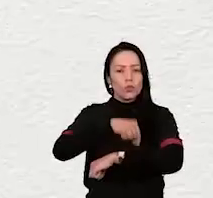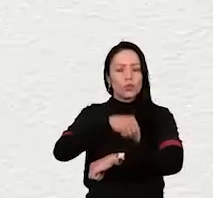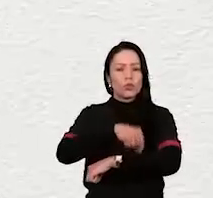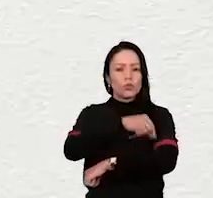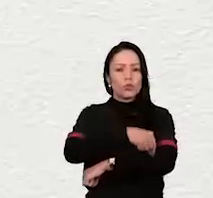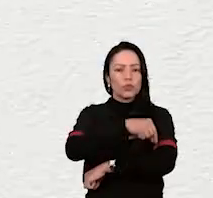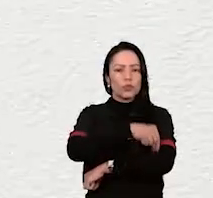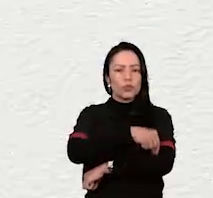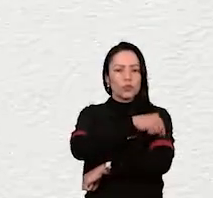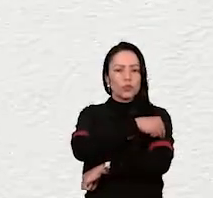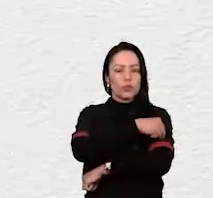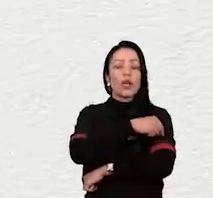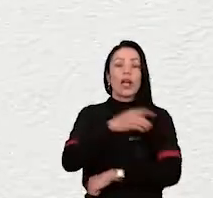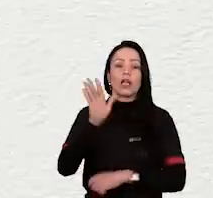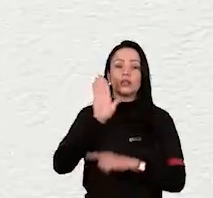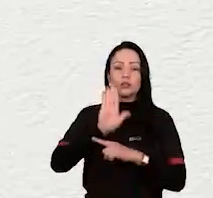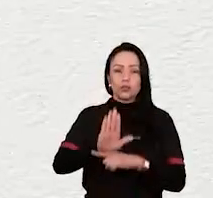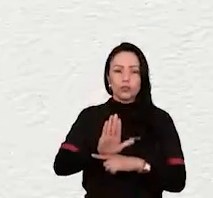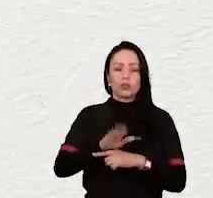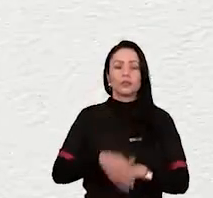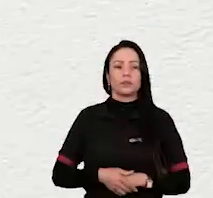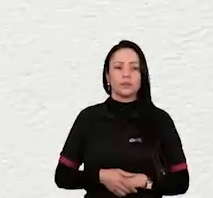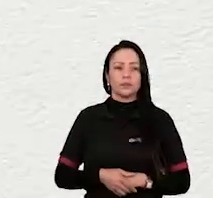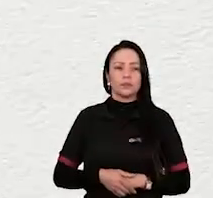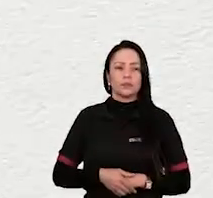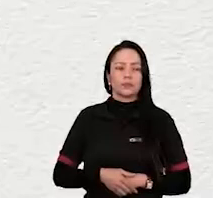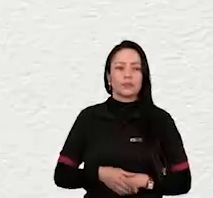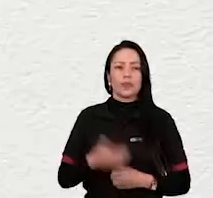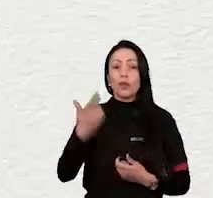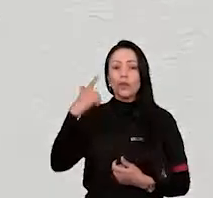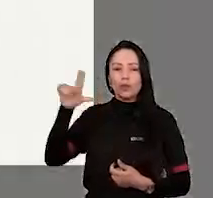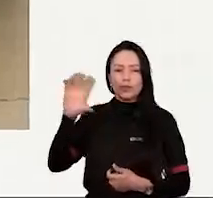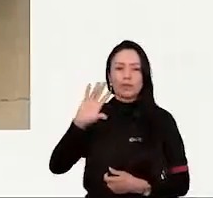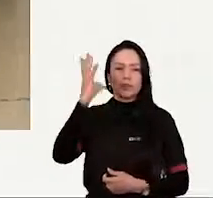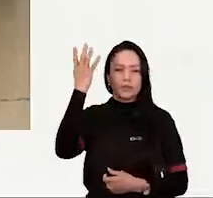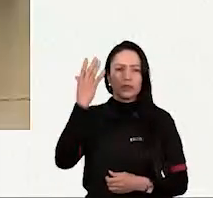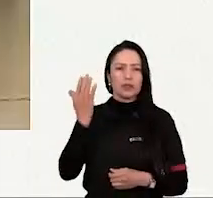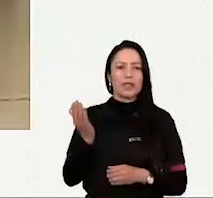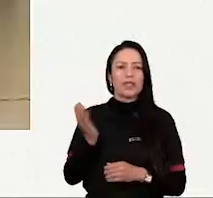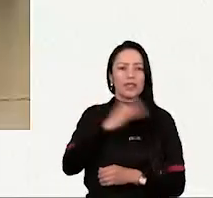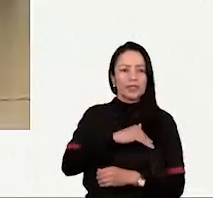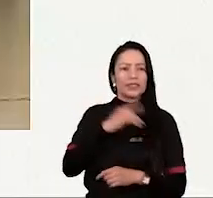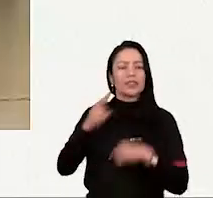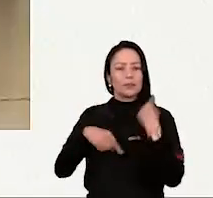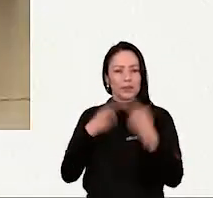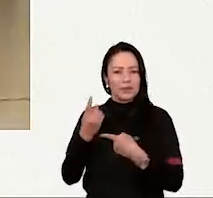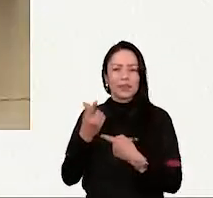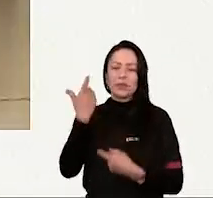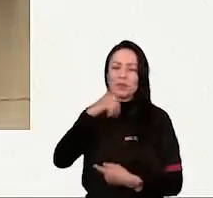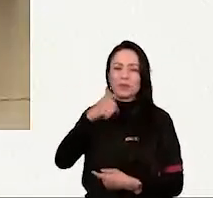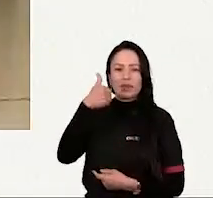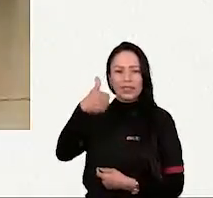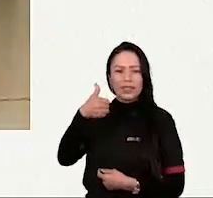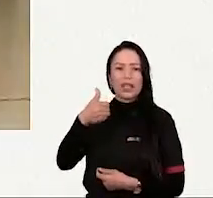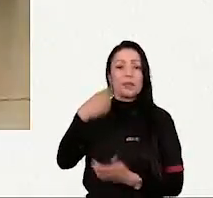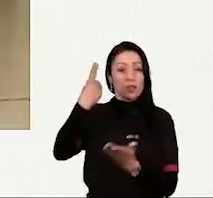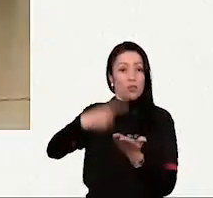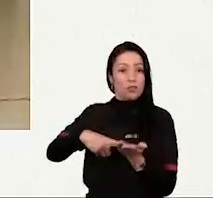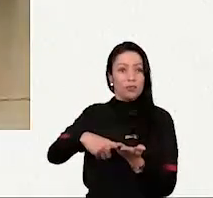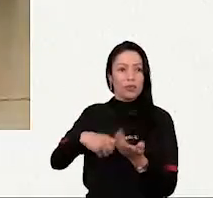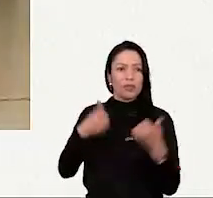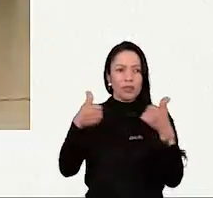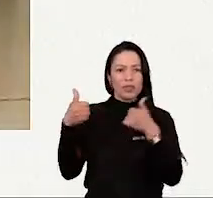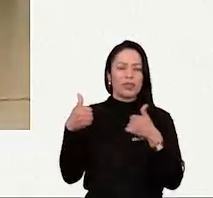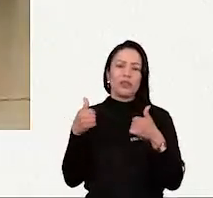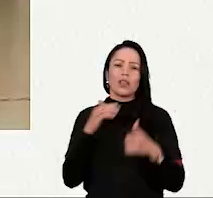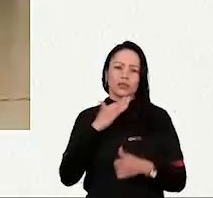ajuda bastante também nessa parte da paralisia. Então, aí é um outro caso de antes e depois, com sucesso. Mas, assim, eu nunca prometo. Eu falo, tá